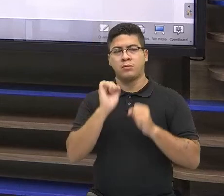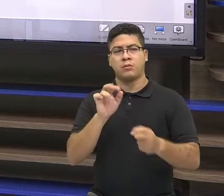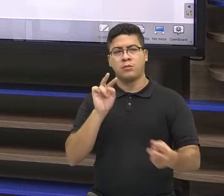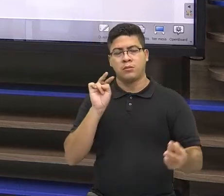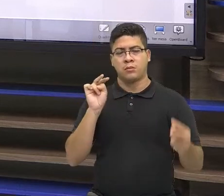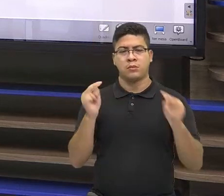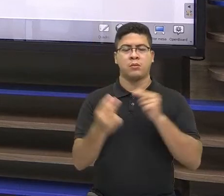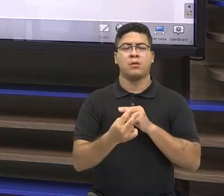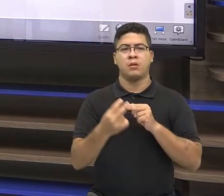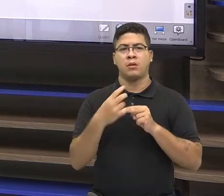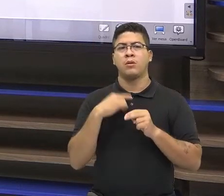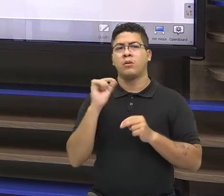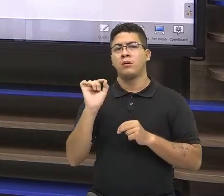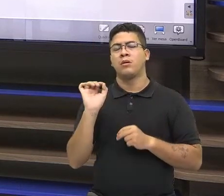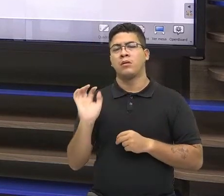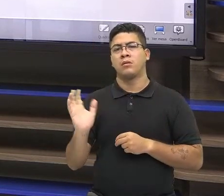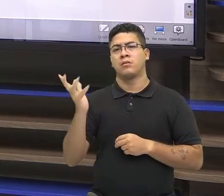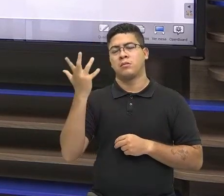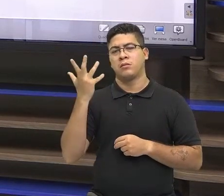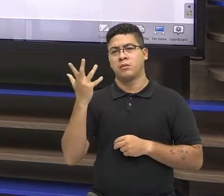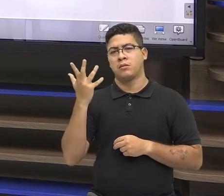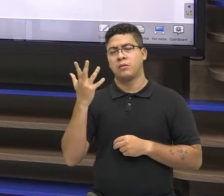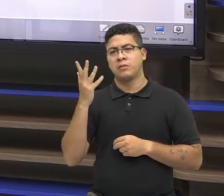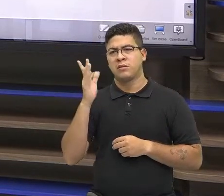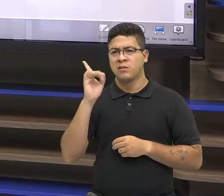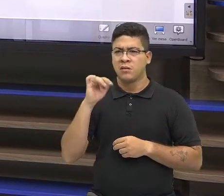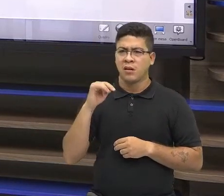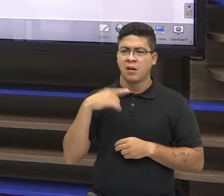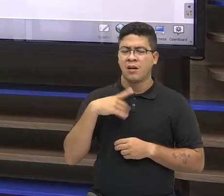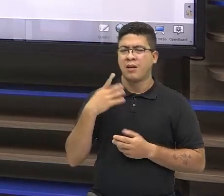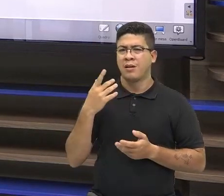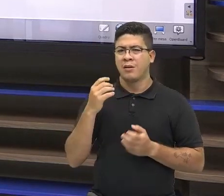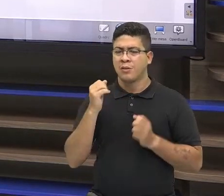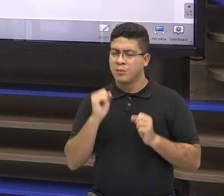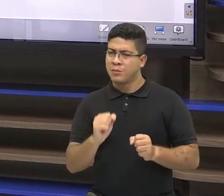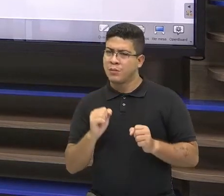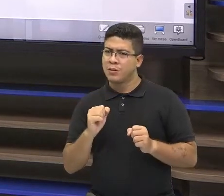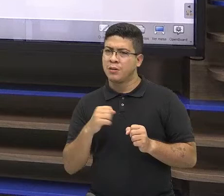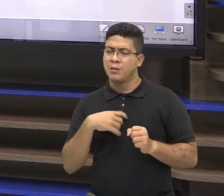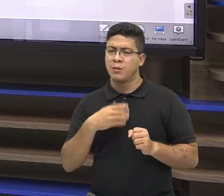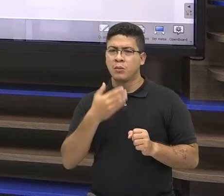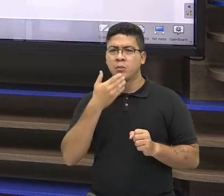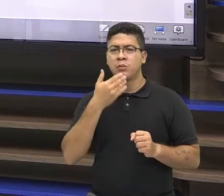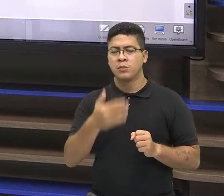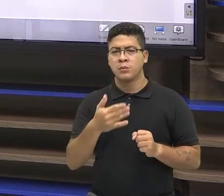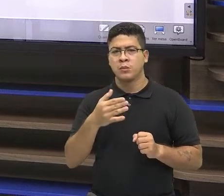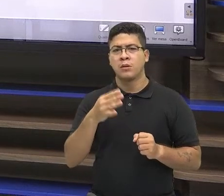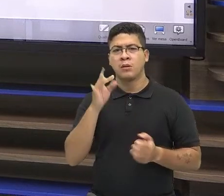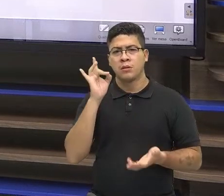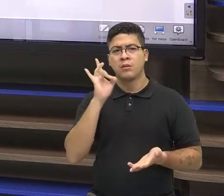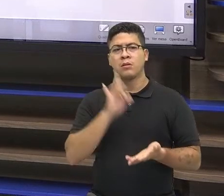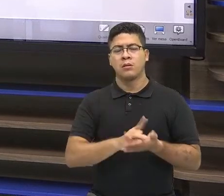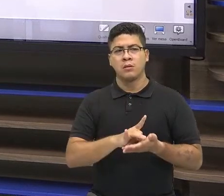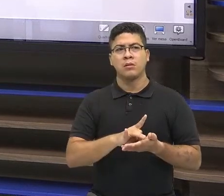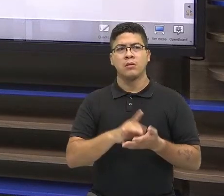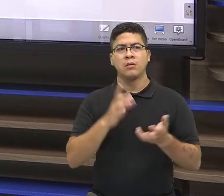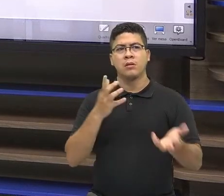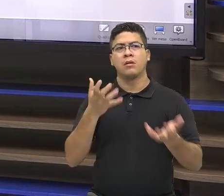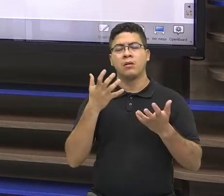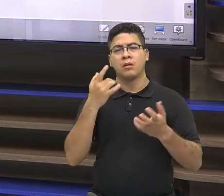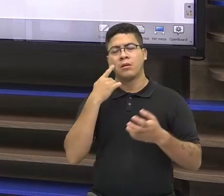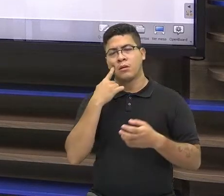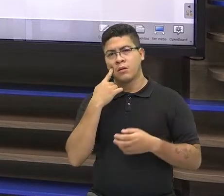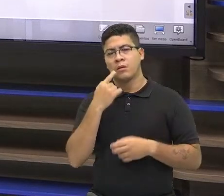ver o que estava acontecendo. Será que eu posso reivindicar os seus direitos, né? Querer o